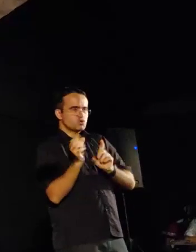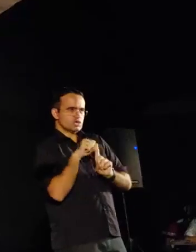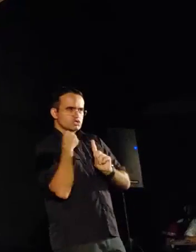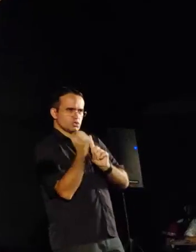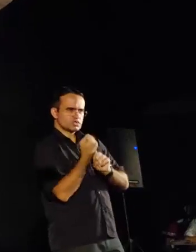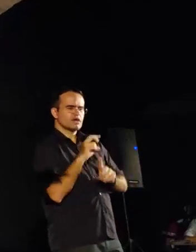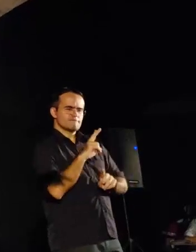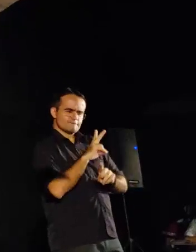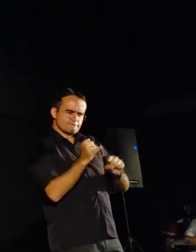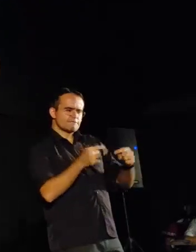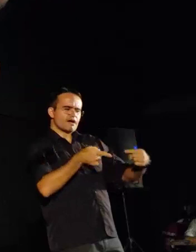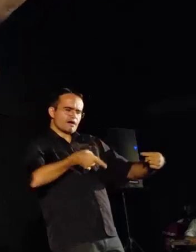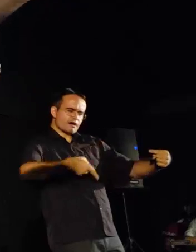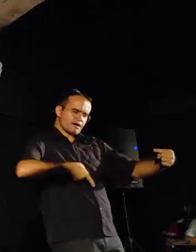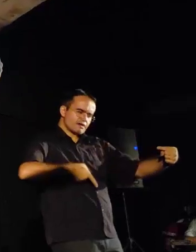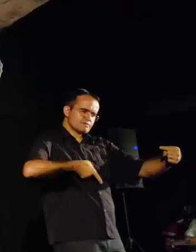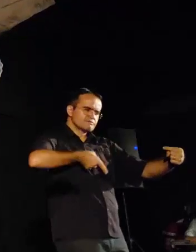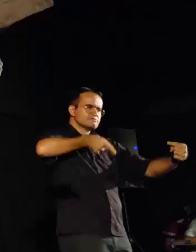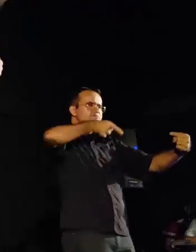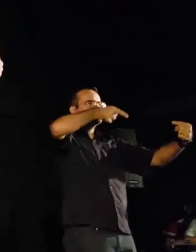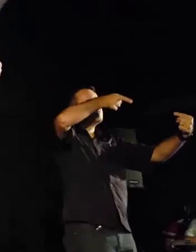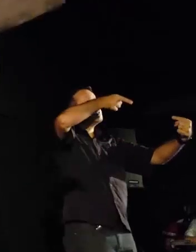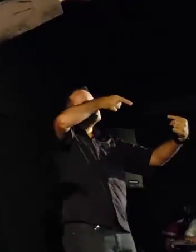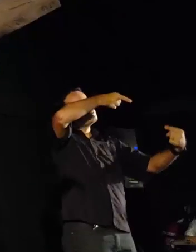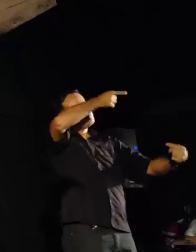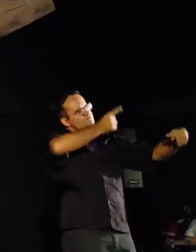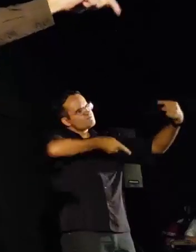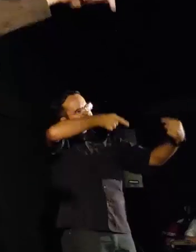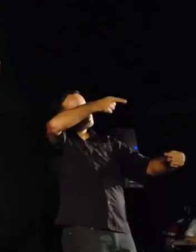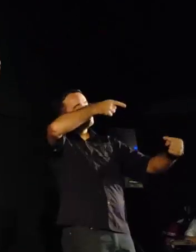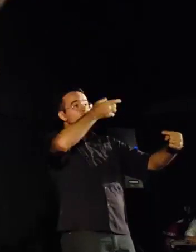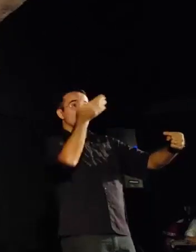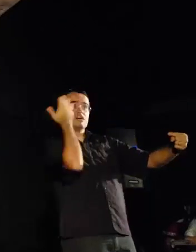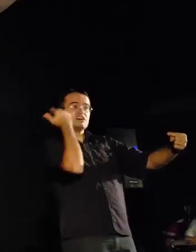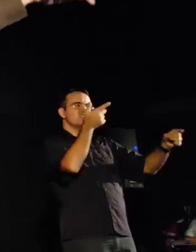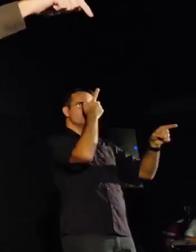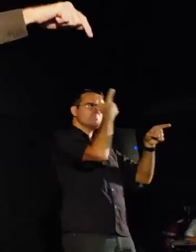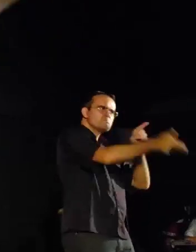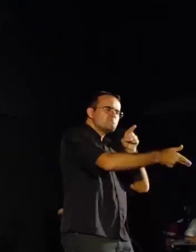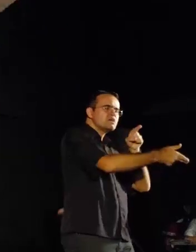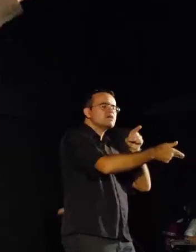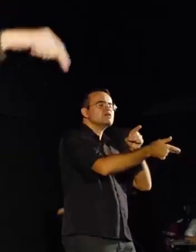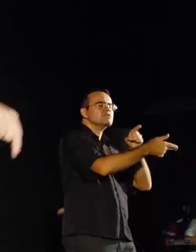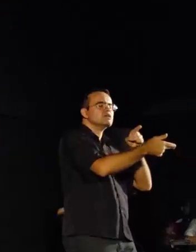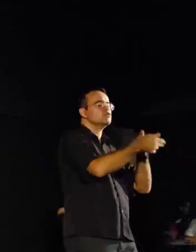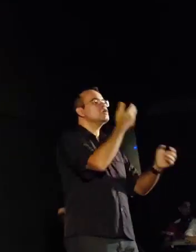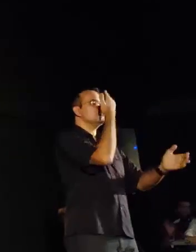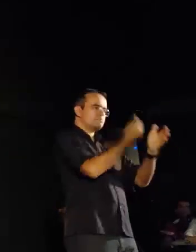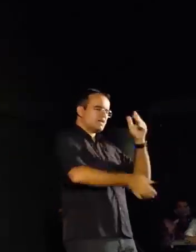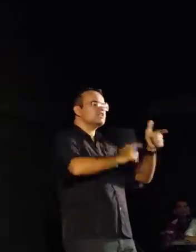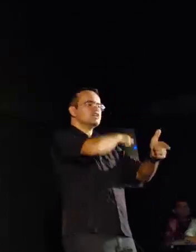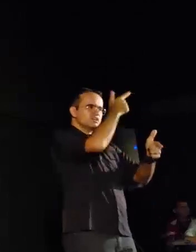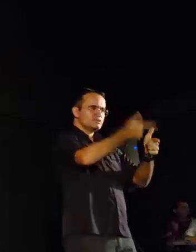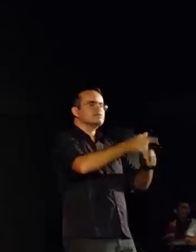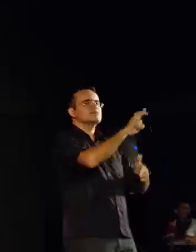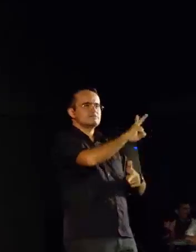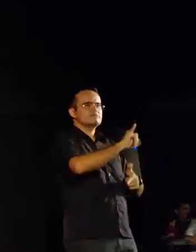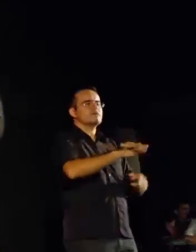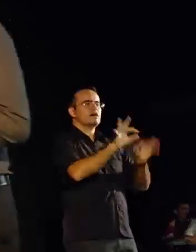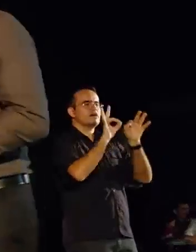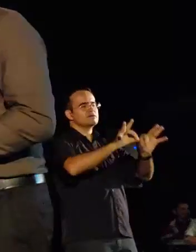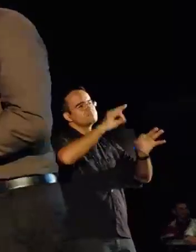E nós vamos vencer mais uma vez. Eles perderam uma vez. Eles vão perder de novo. Era isso. Muito obrigado.